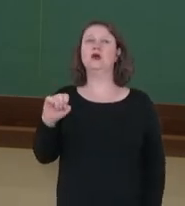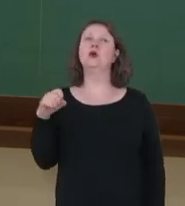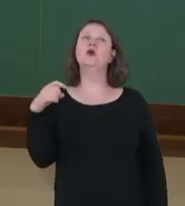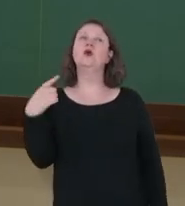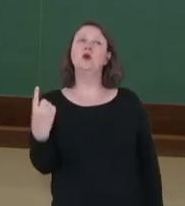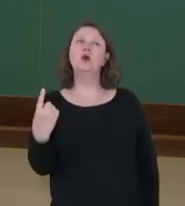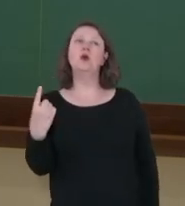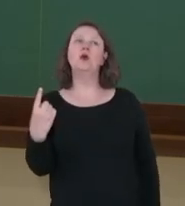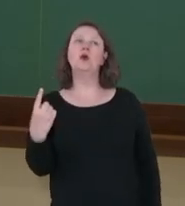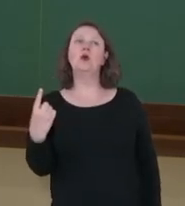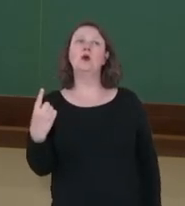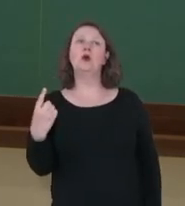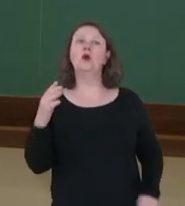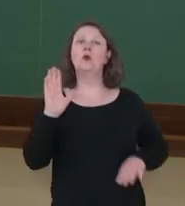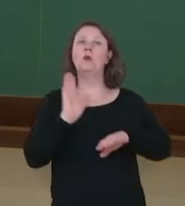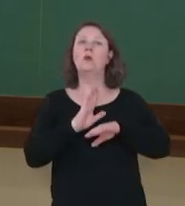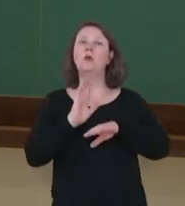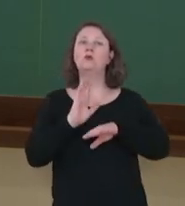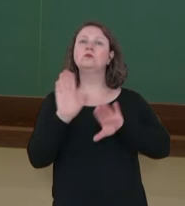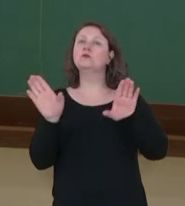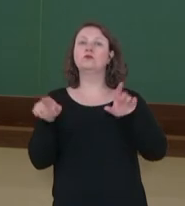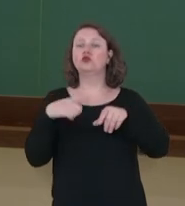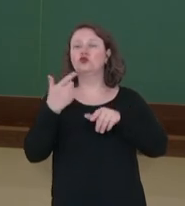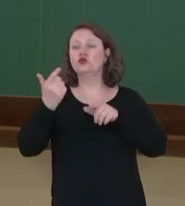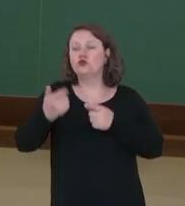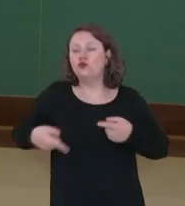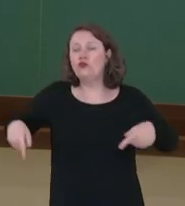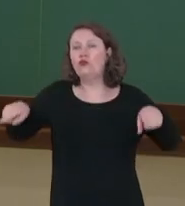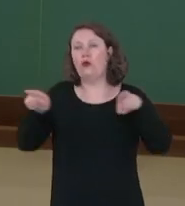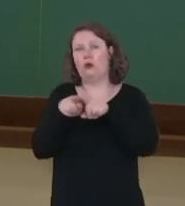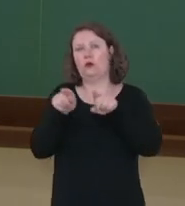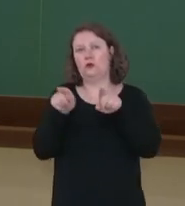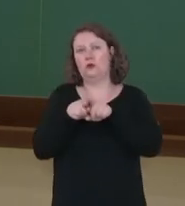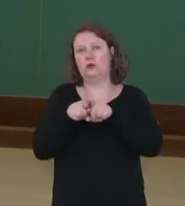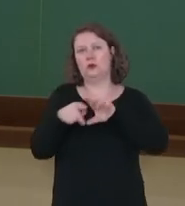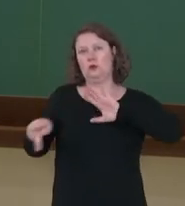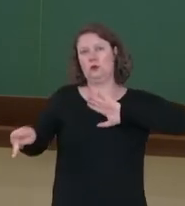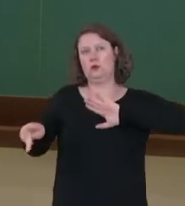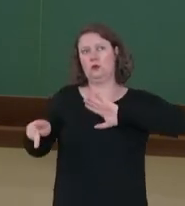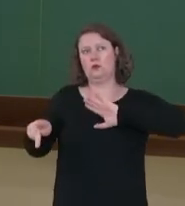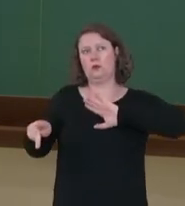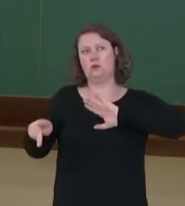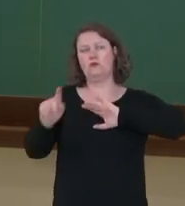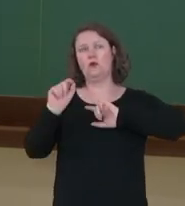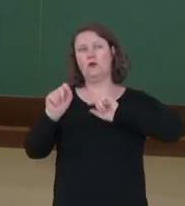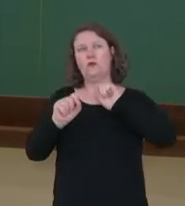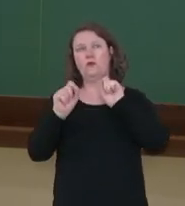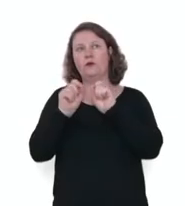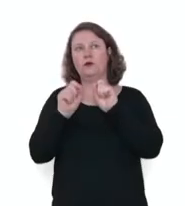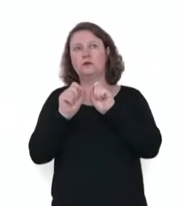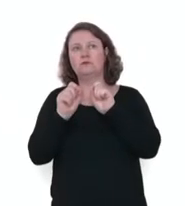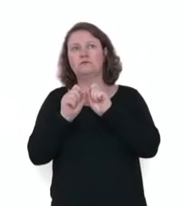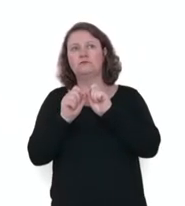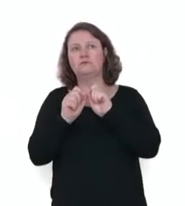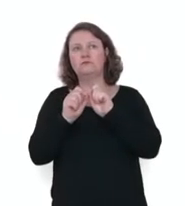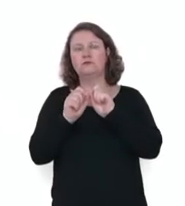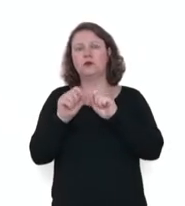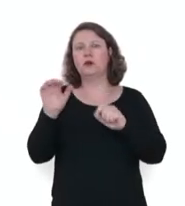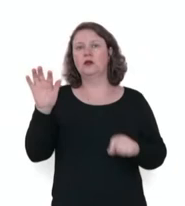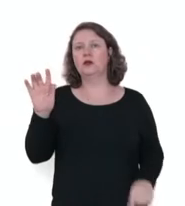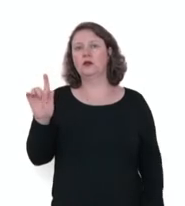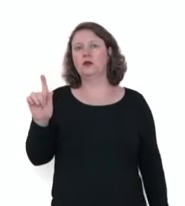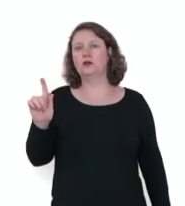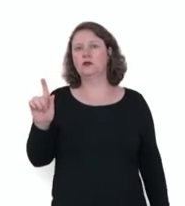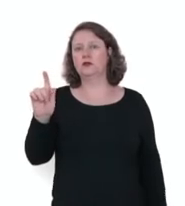e autopoliniza novamente, né, ou faz uma polinização cruzada, a gente chega na geração